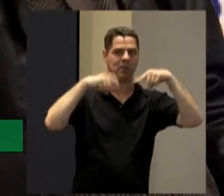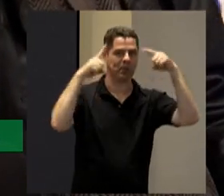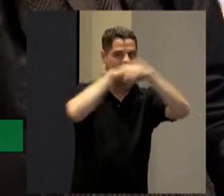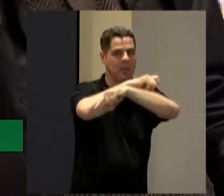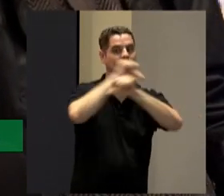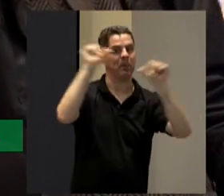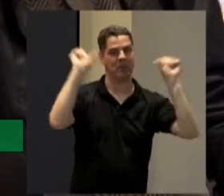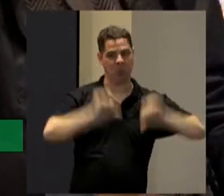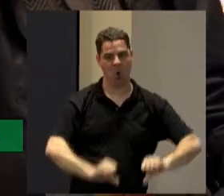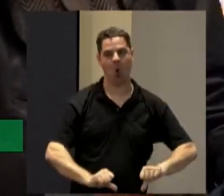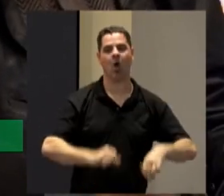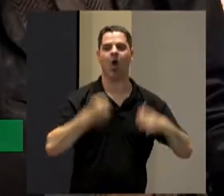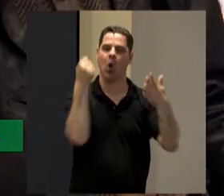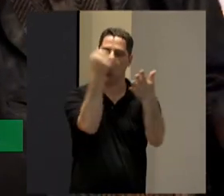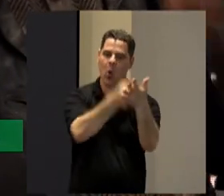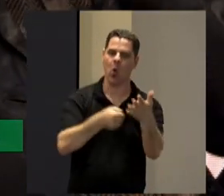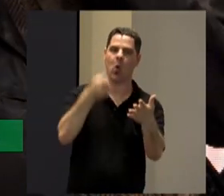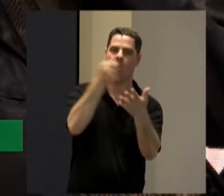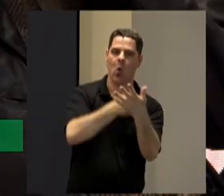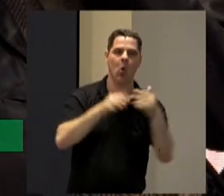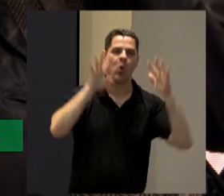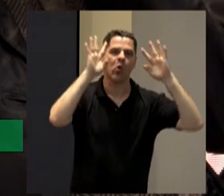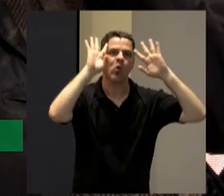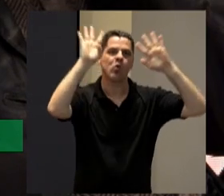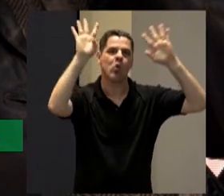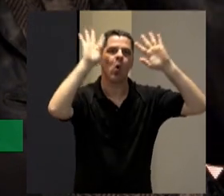E através dessas lutas, dessa utopia